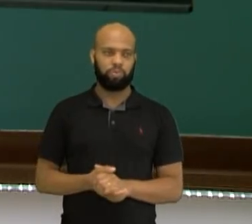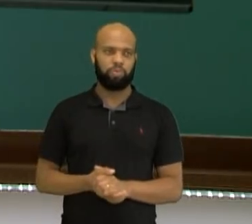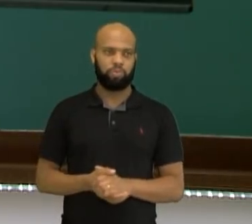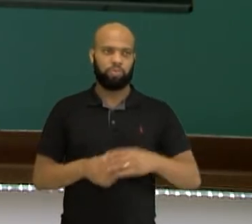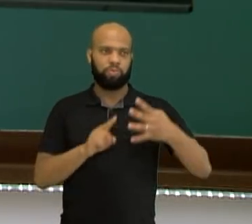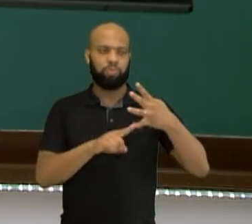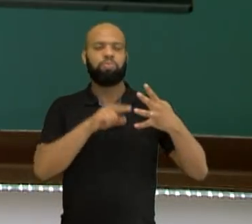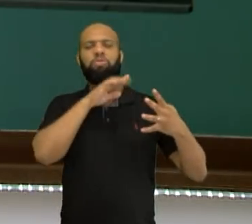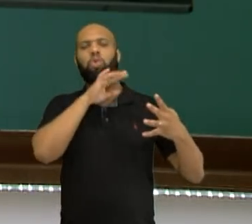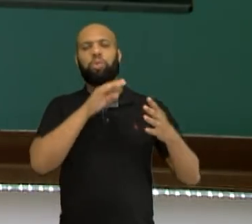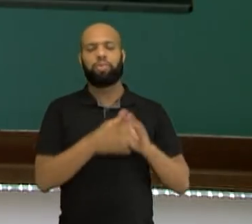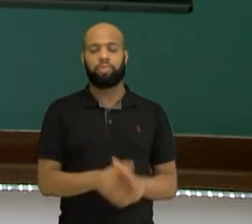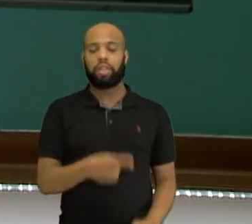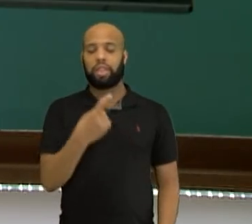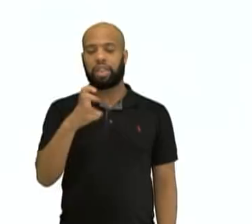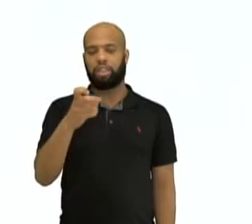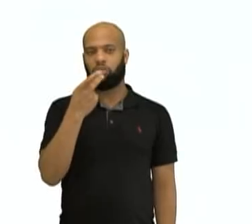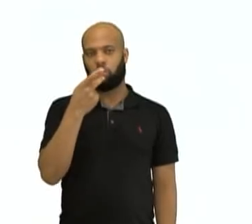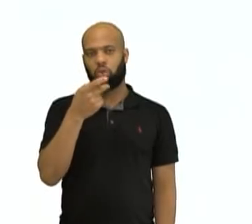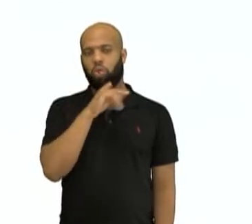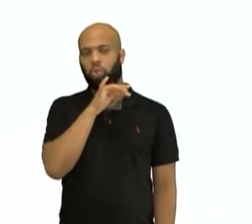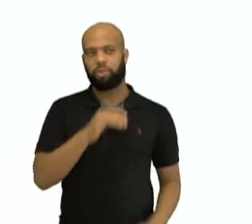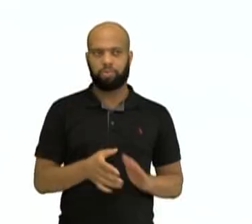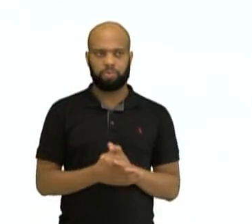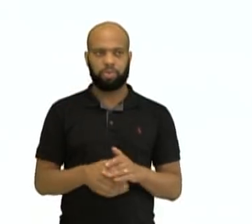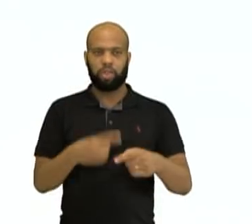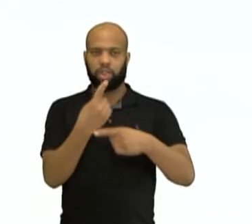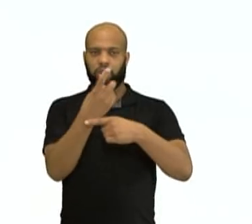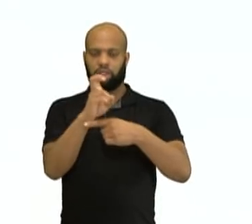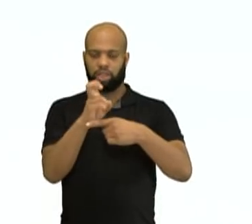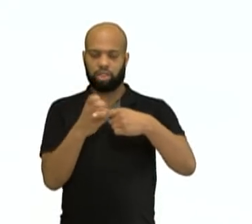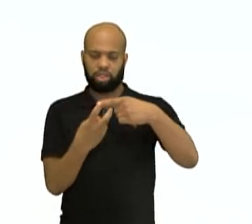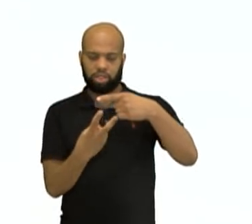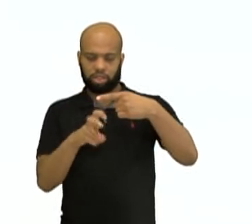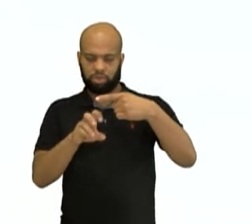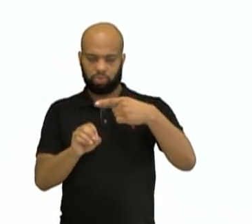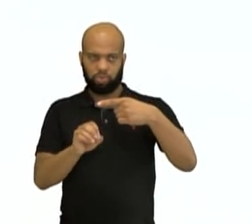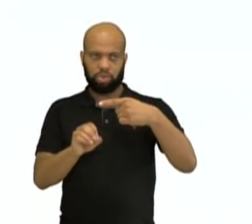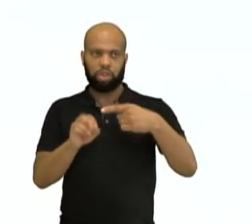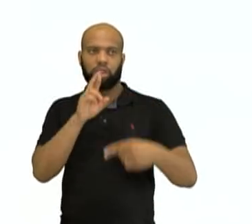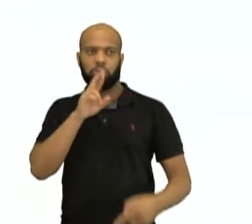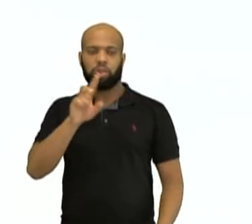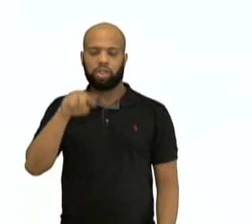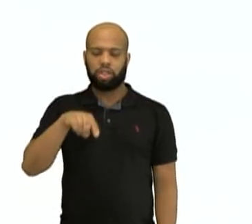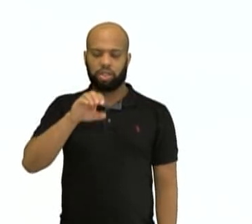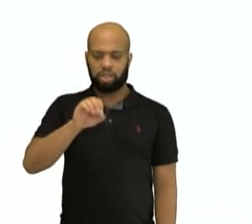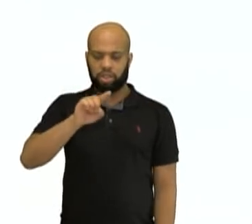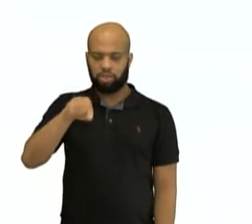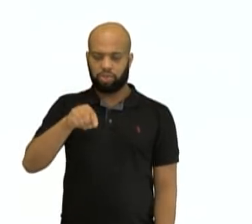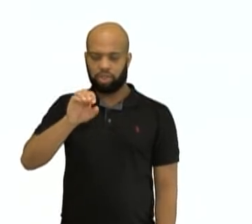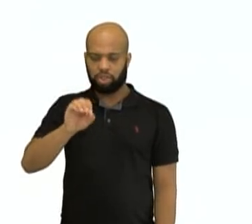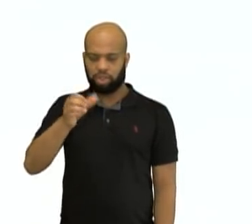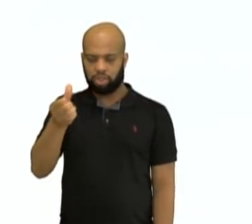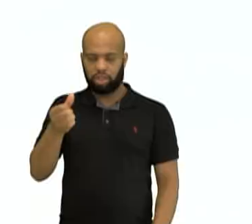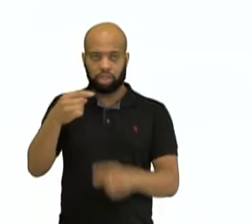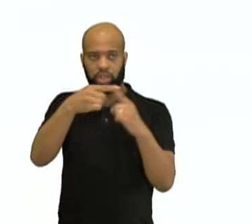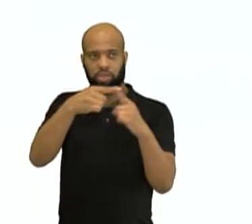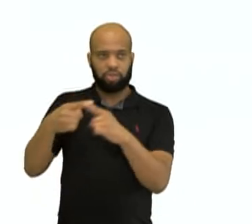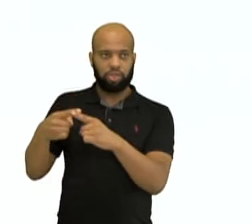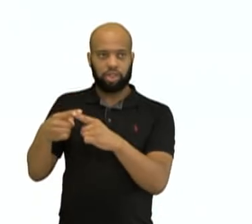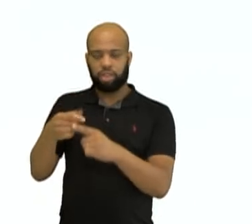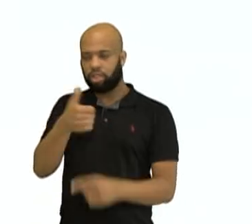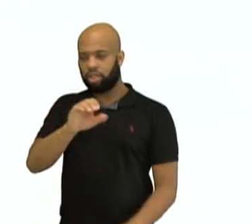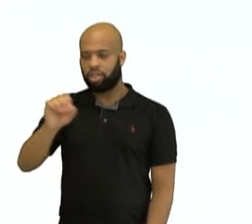E ruim, 15 espectadores. 15 dividido por 250 é 0,06. Vezes 100